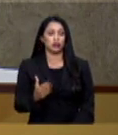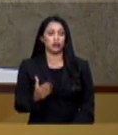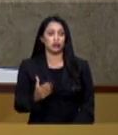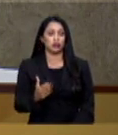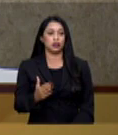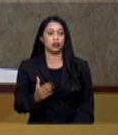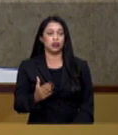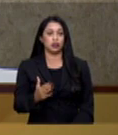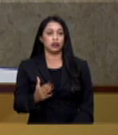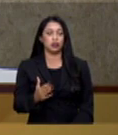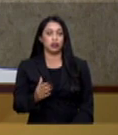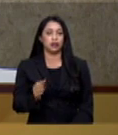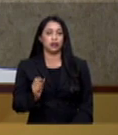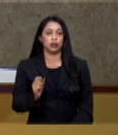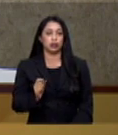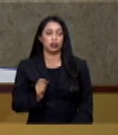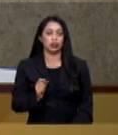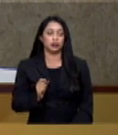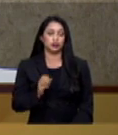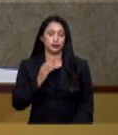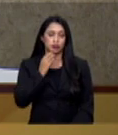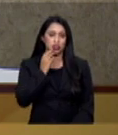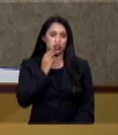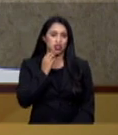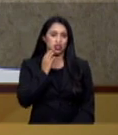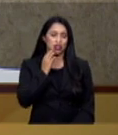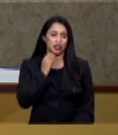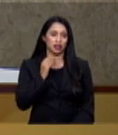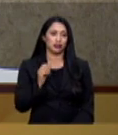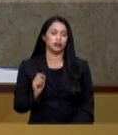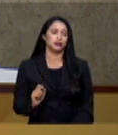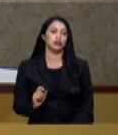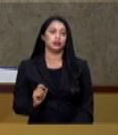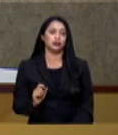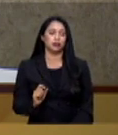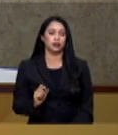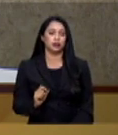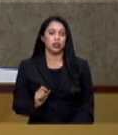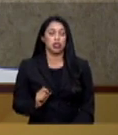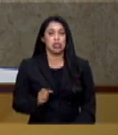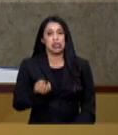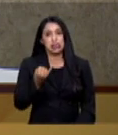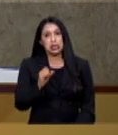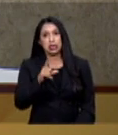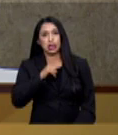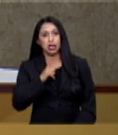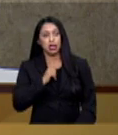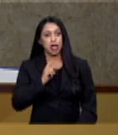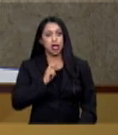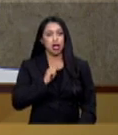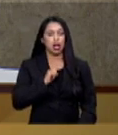Agora, eu vou colher votos sobre se haverá ou não modulação.